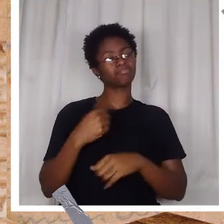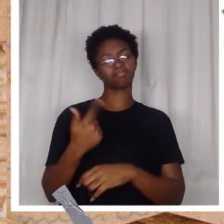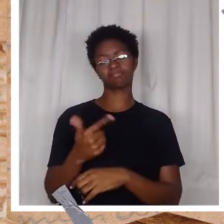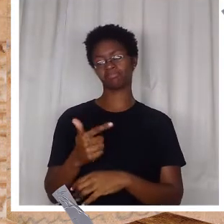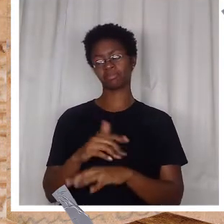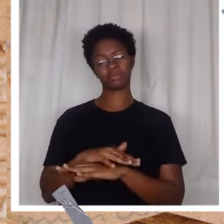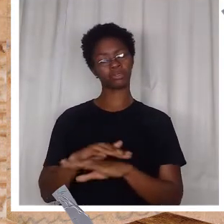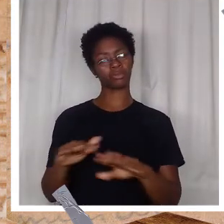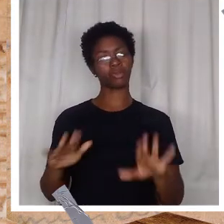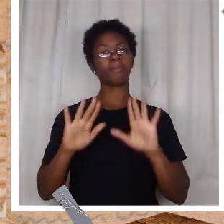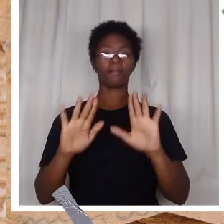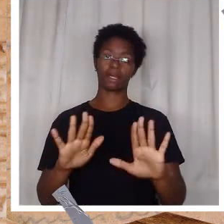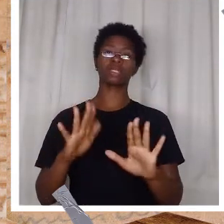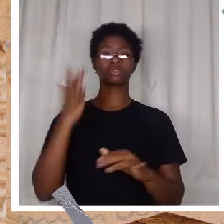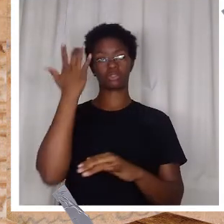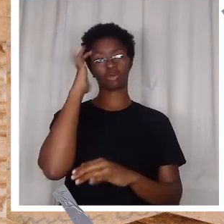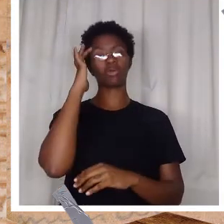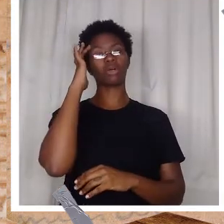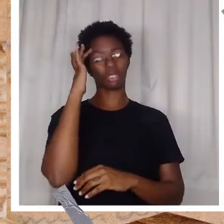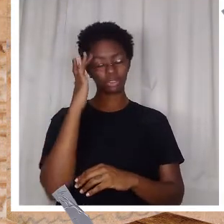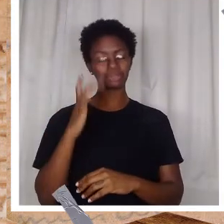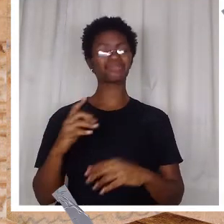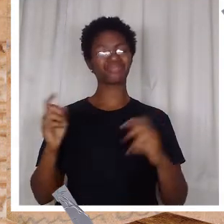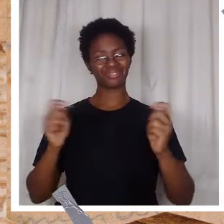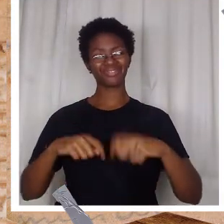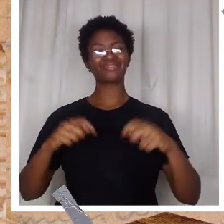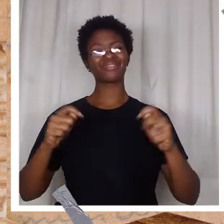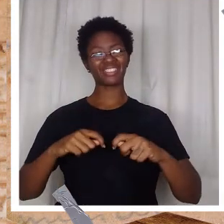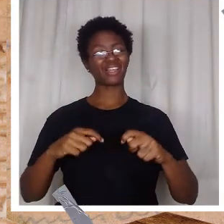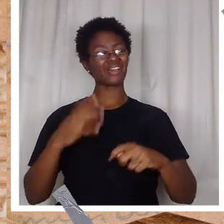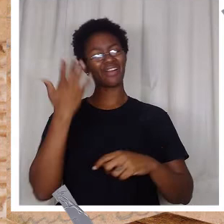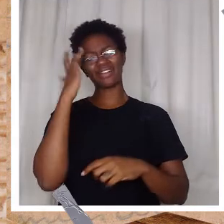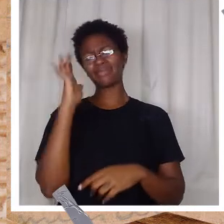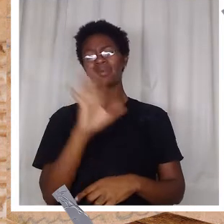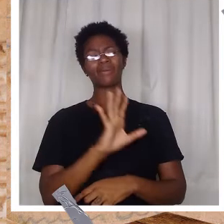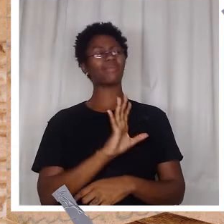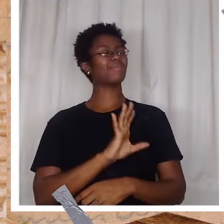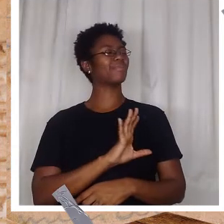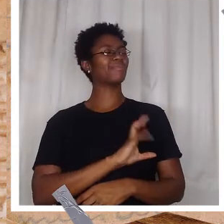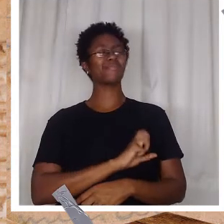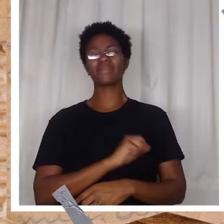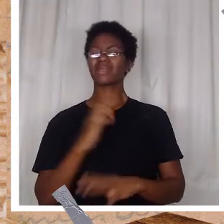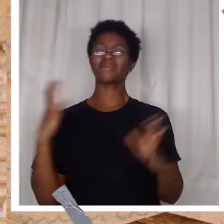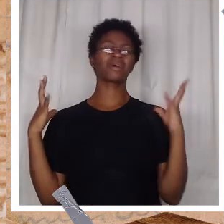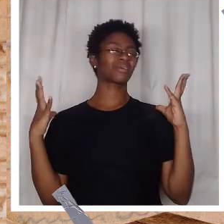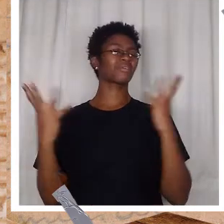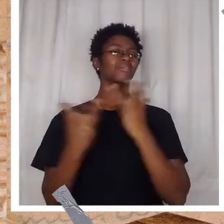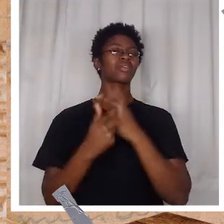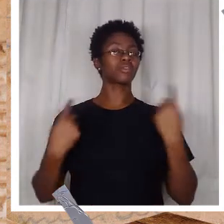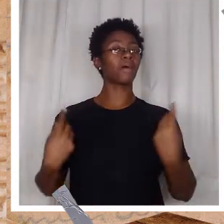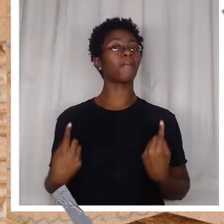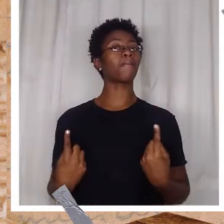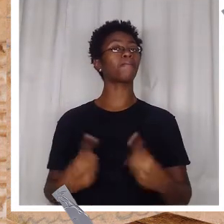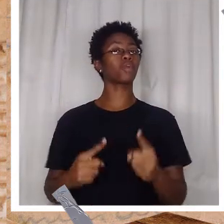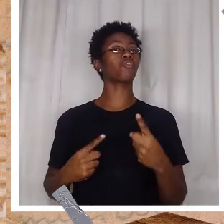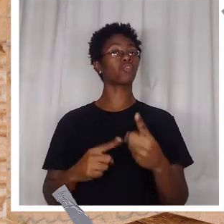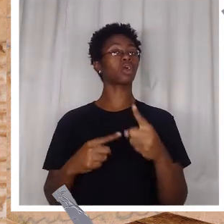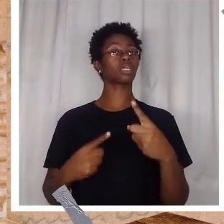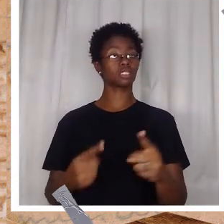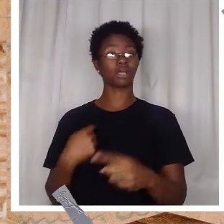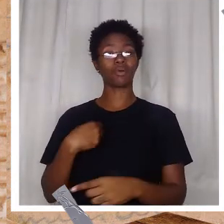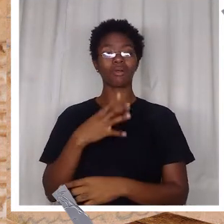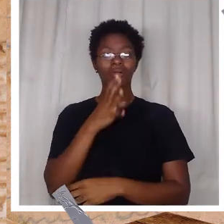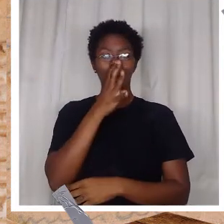que cumpriu o seu papel, foi uma excelente provocação. Eu acho que, assim como eu fiquei embevecida aqui